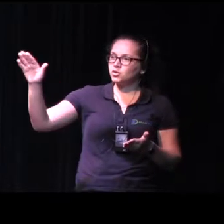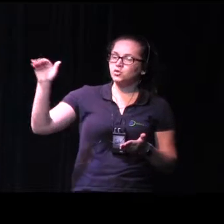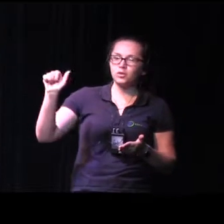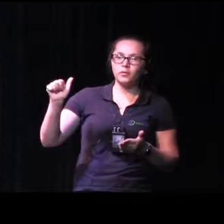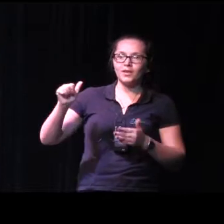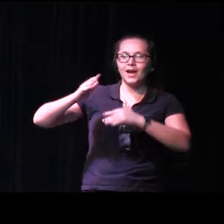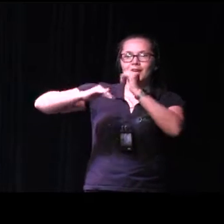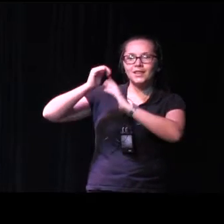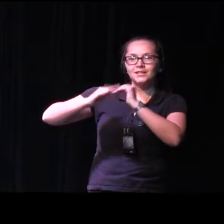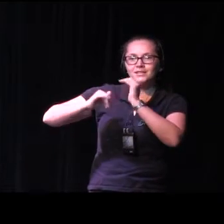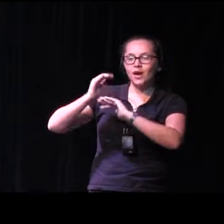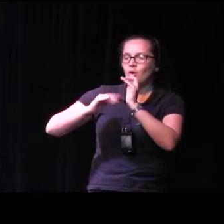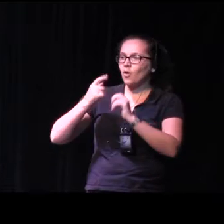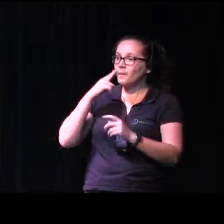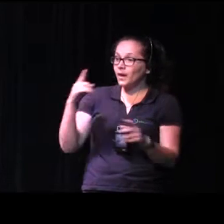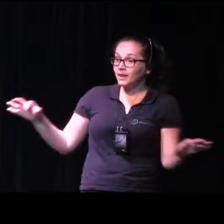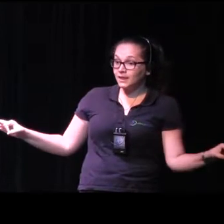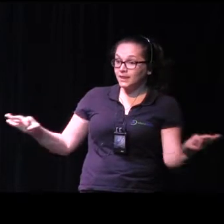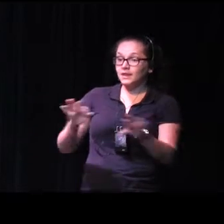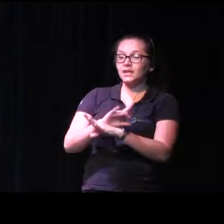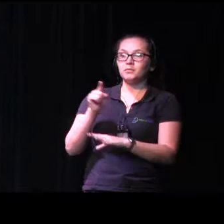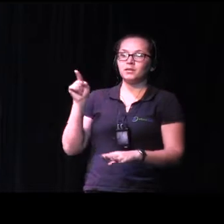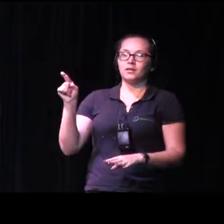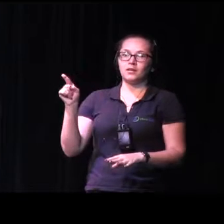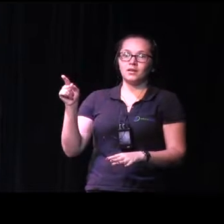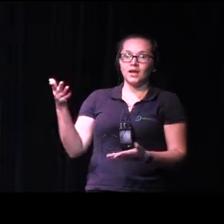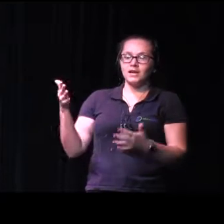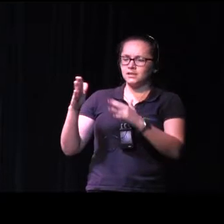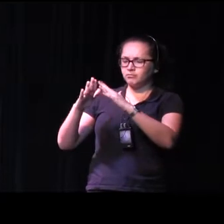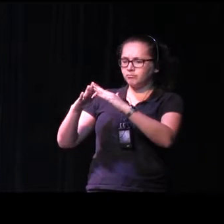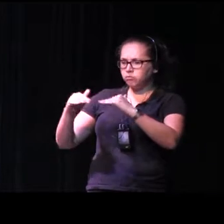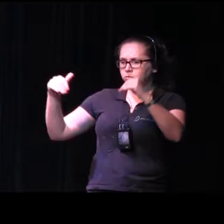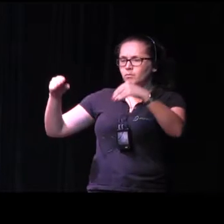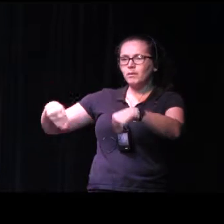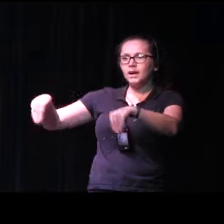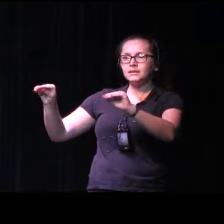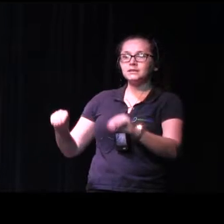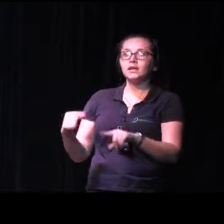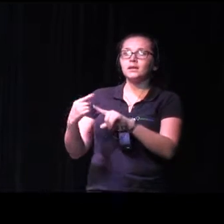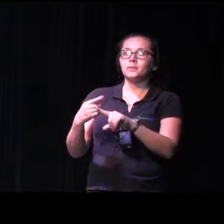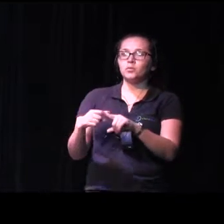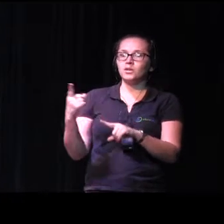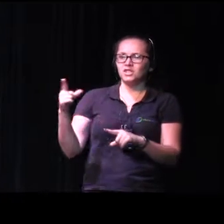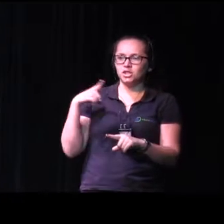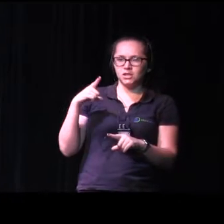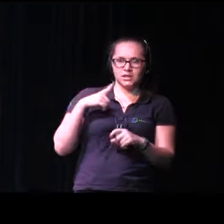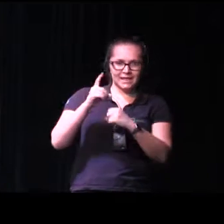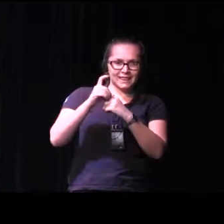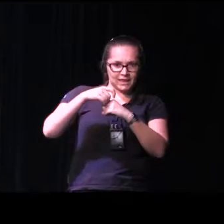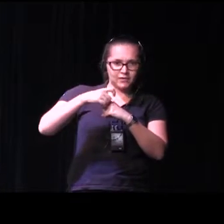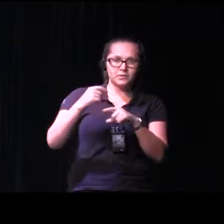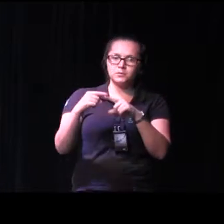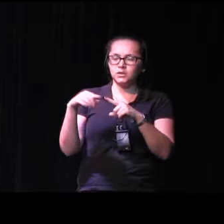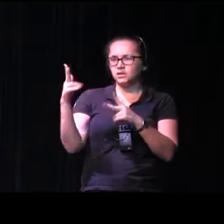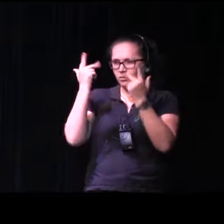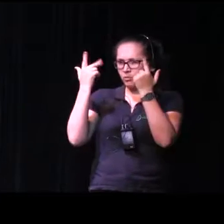E por isso chamamos artesãos para terminar esta manta. E por que é que era importante